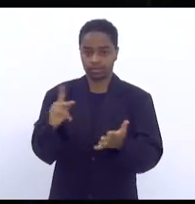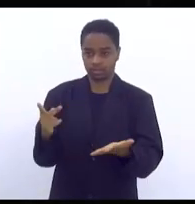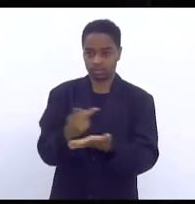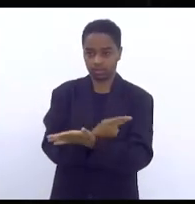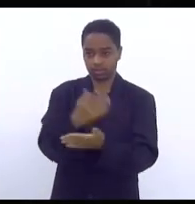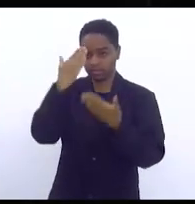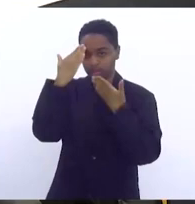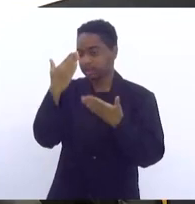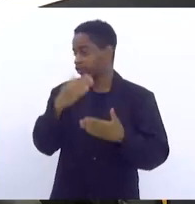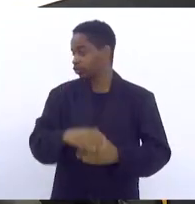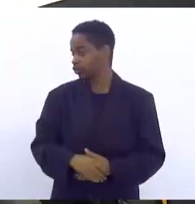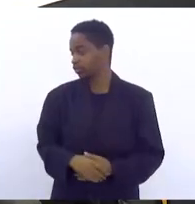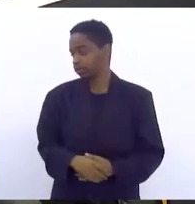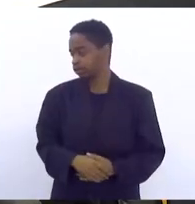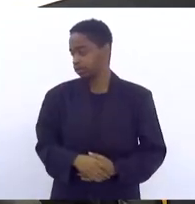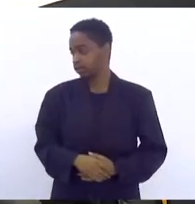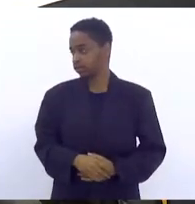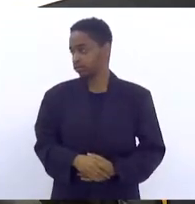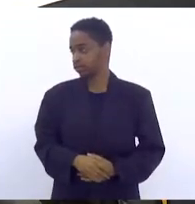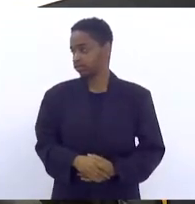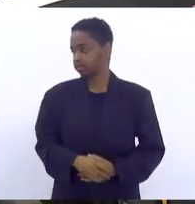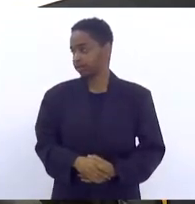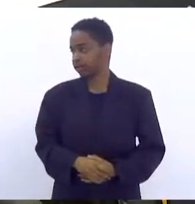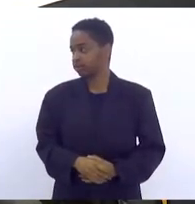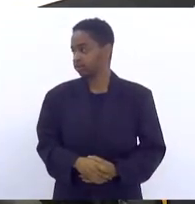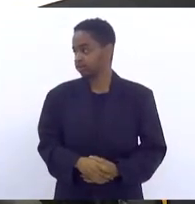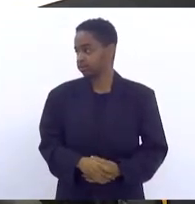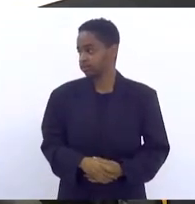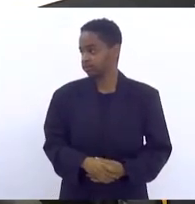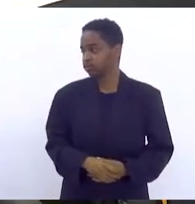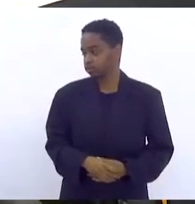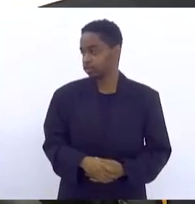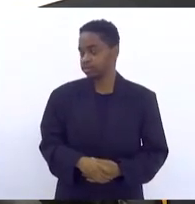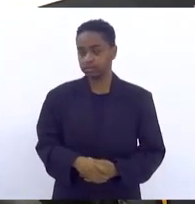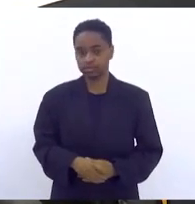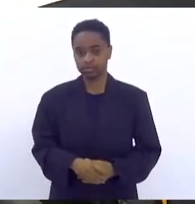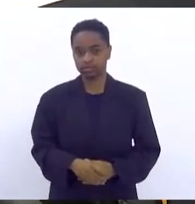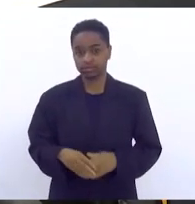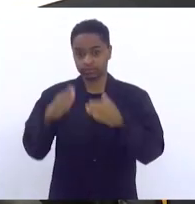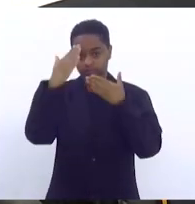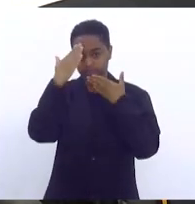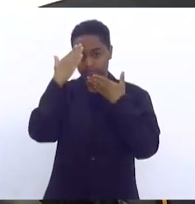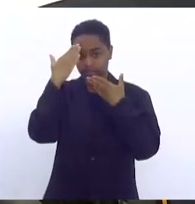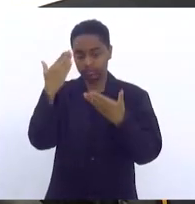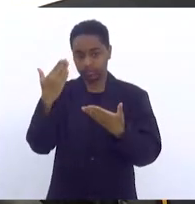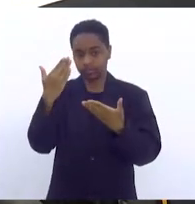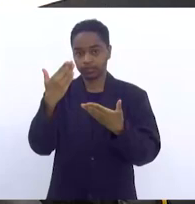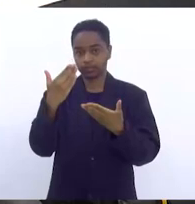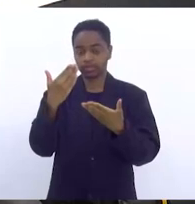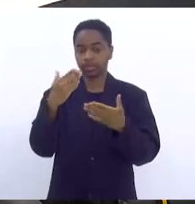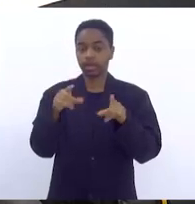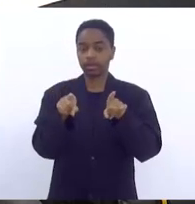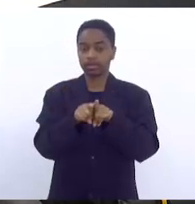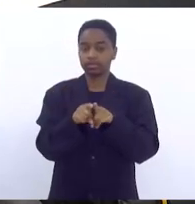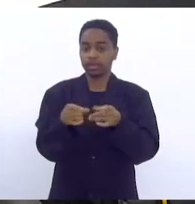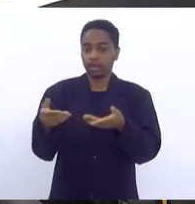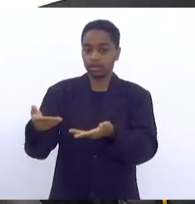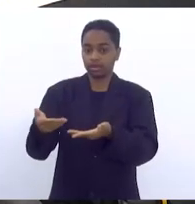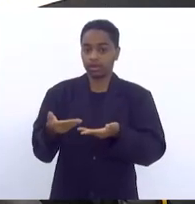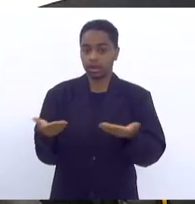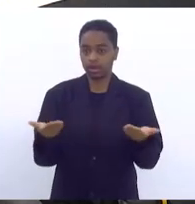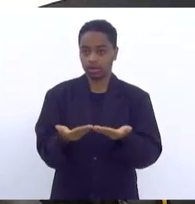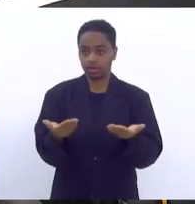muito obrigada muito obrigada mar chamo agora minha conterrânea